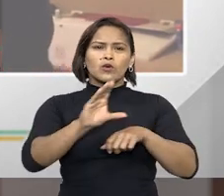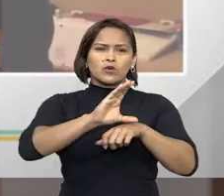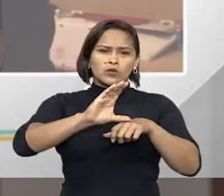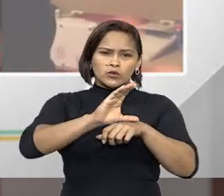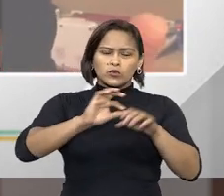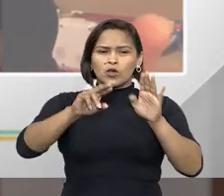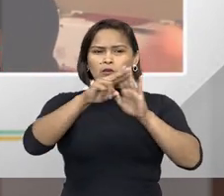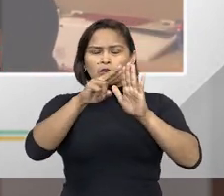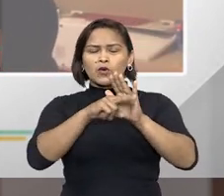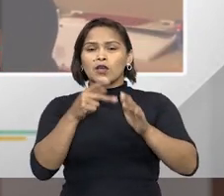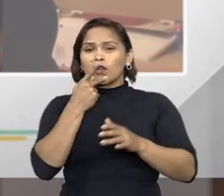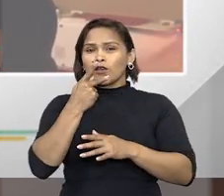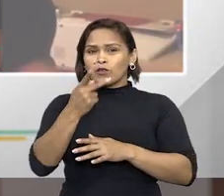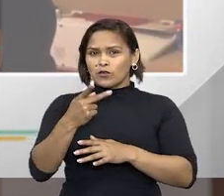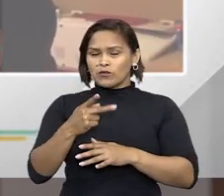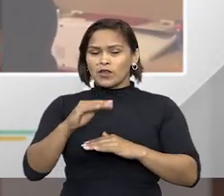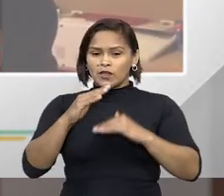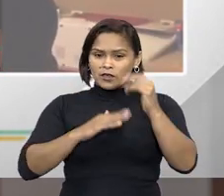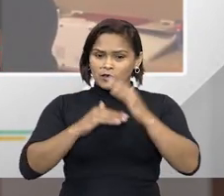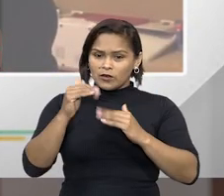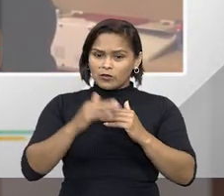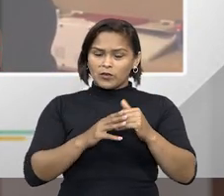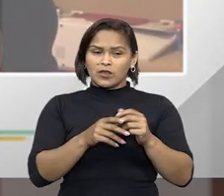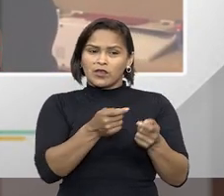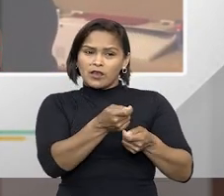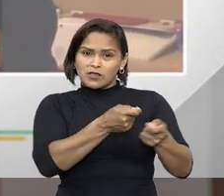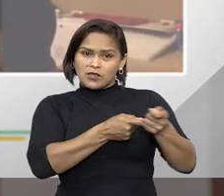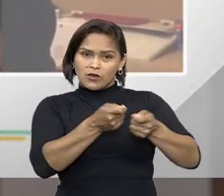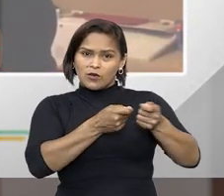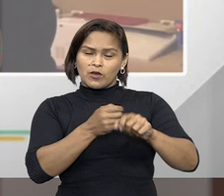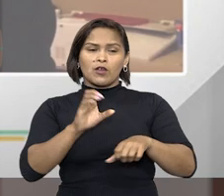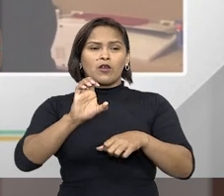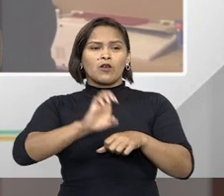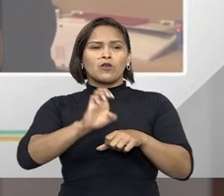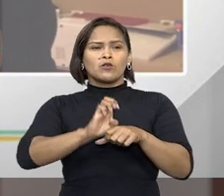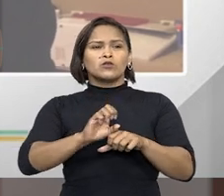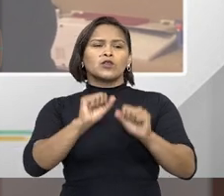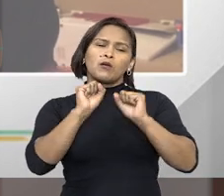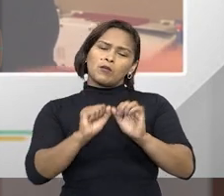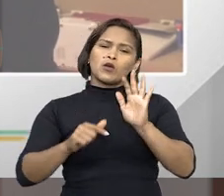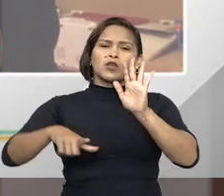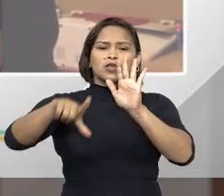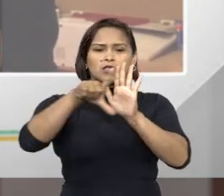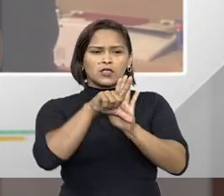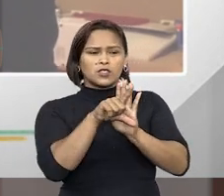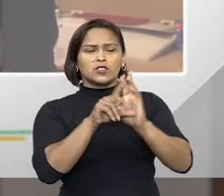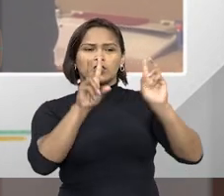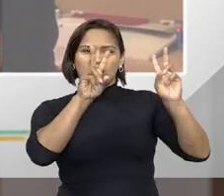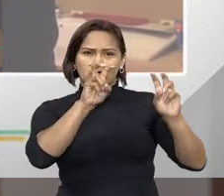em competência concorrente. O Estado pode legislar determinadas matérias que são